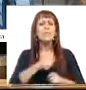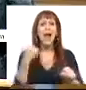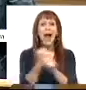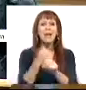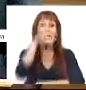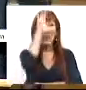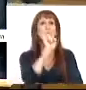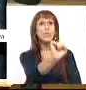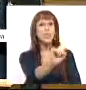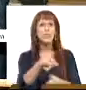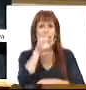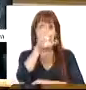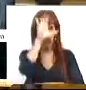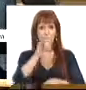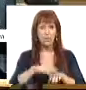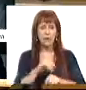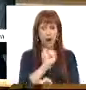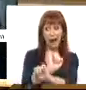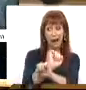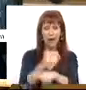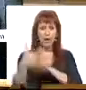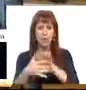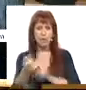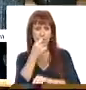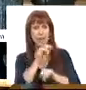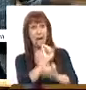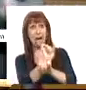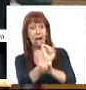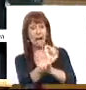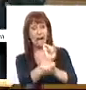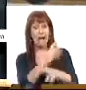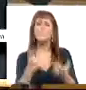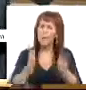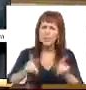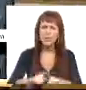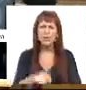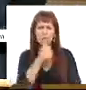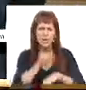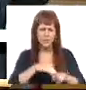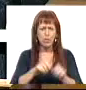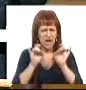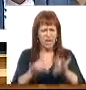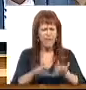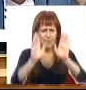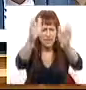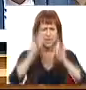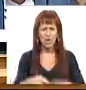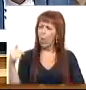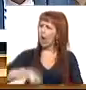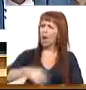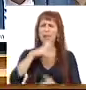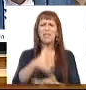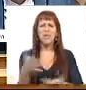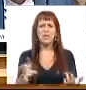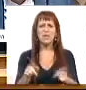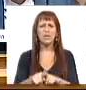a atividade do Governo. Se o Governo está refém da indústria farmacêutica, tem que tomar medidas para o evitar. Não venha agora